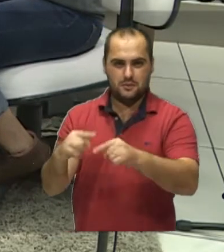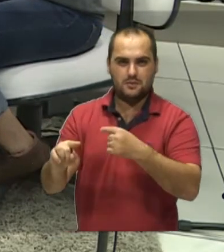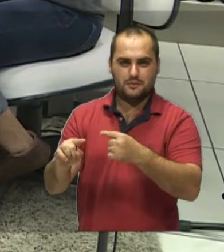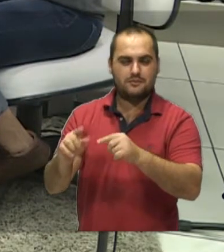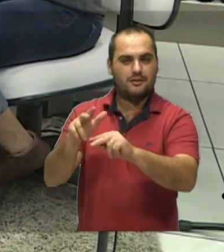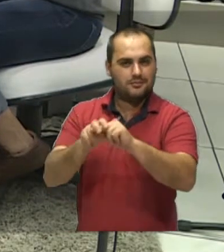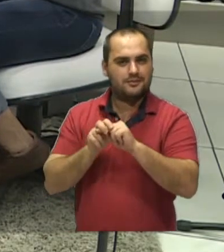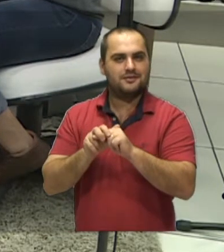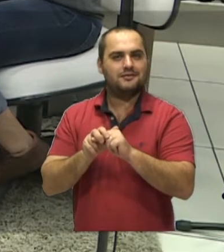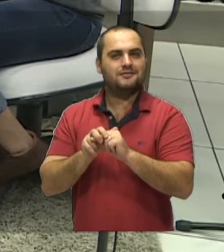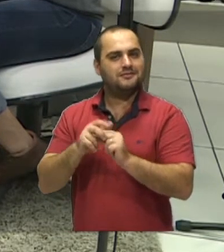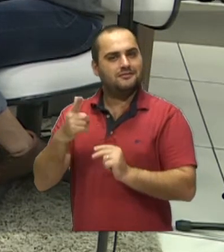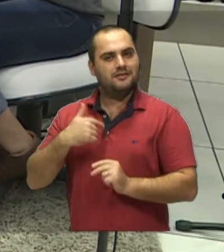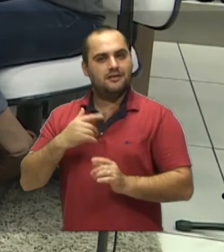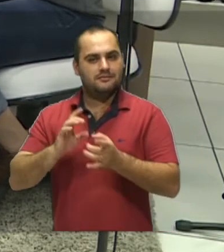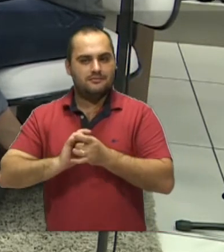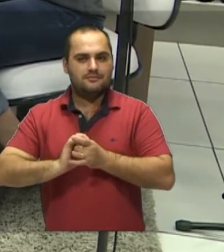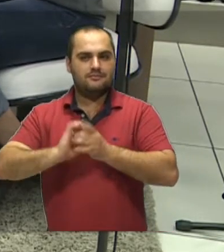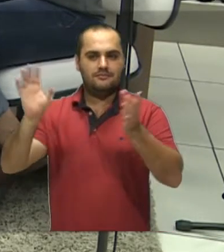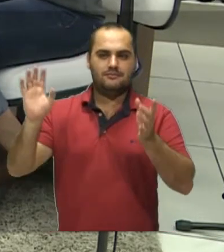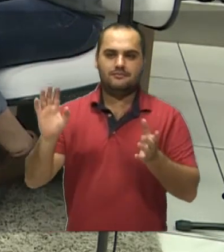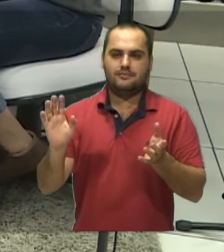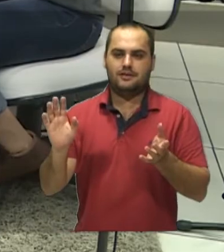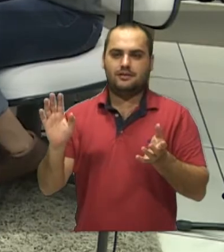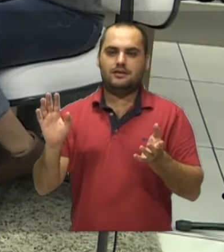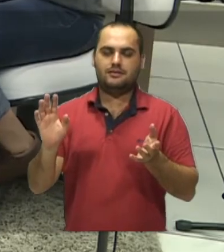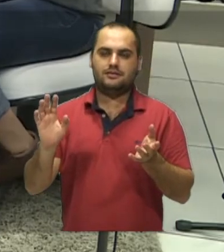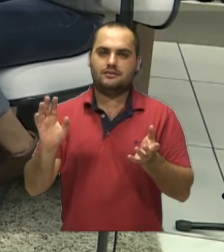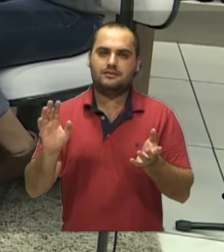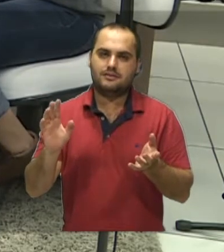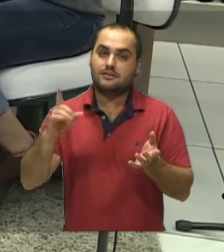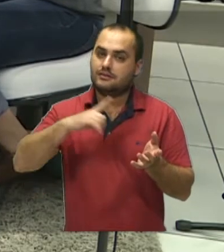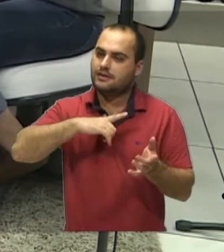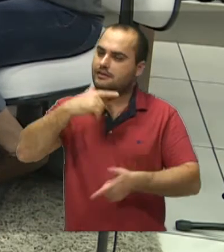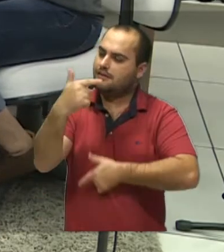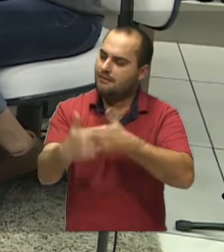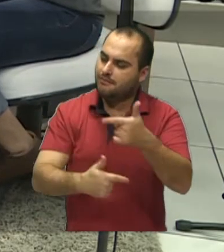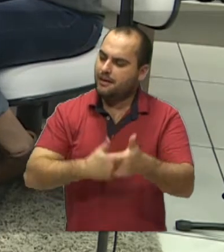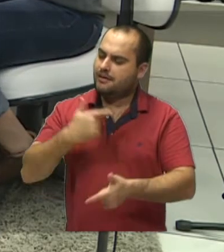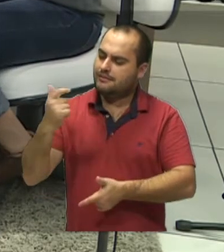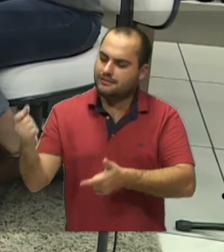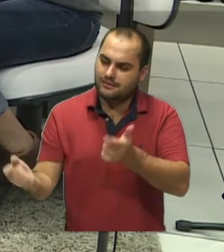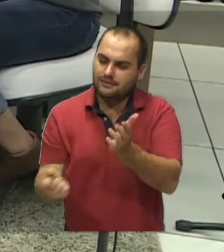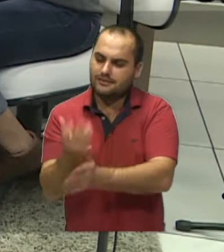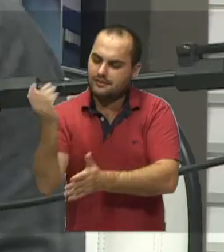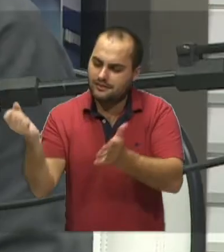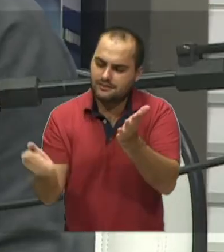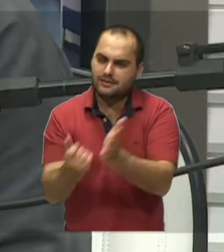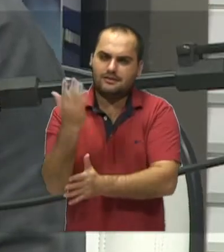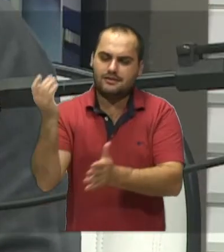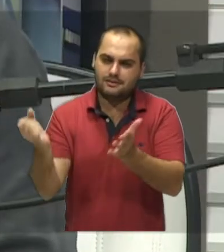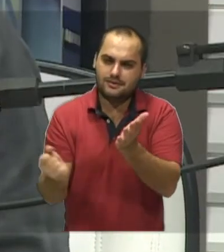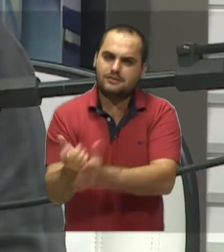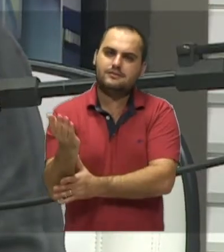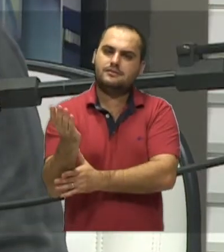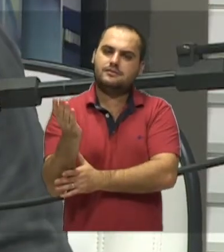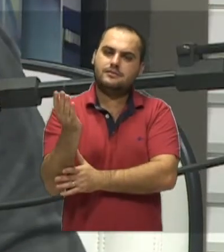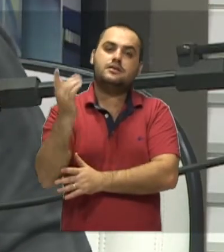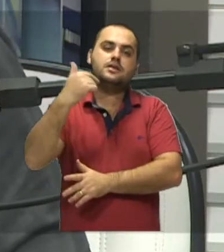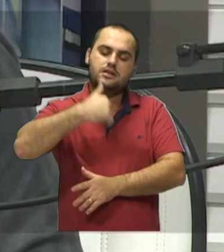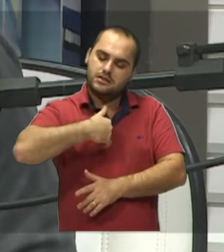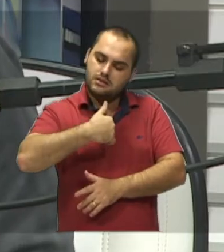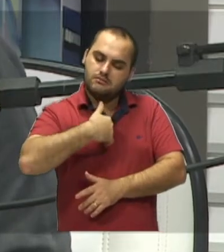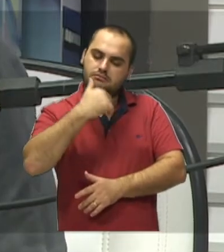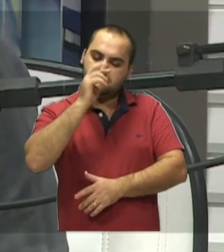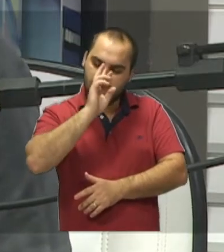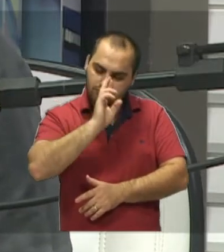isso eu me sinto à vontade nesse sentido. Claro que tem todo um trabalho de produção deles por trás, né? E eu tô ali fazendo a linha de frente, mas